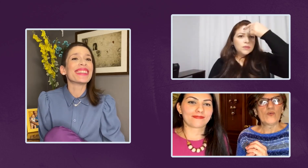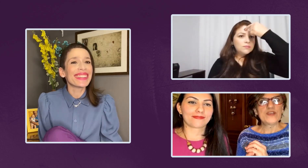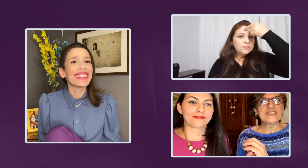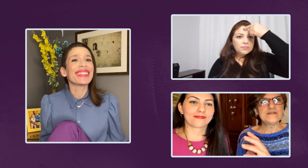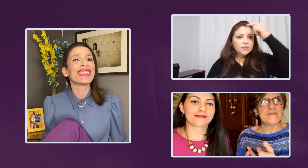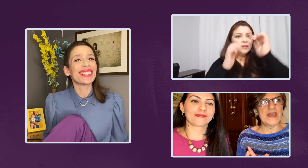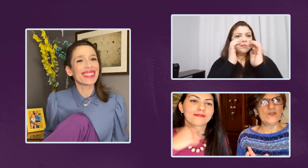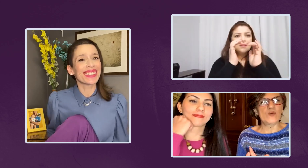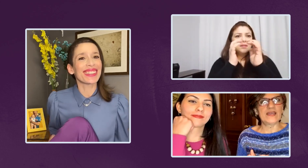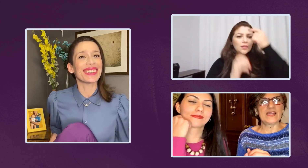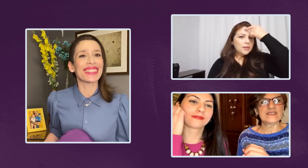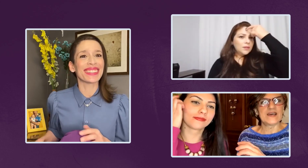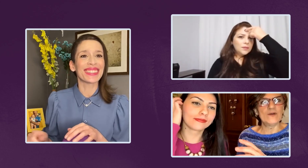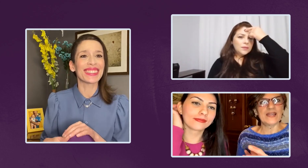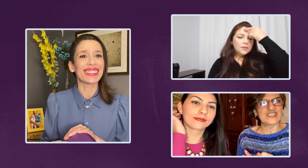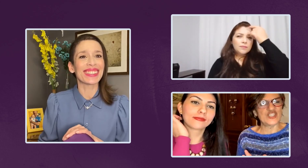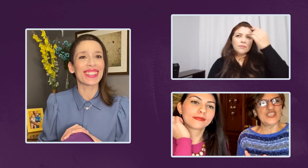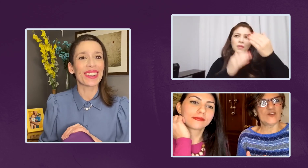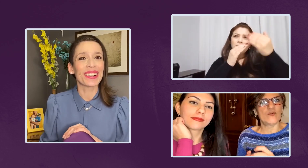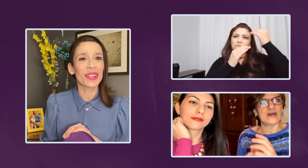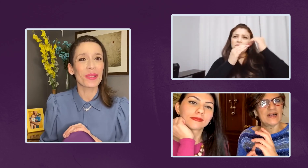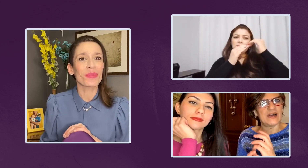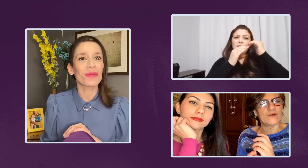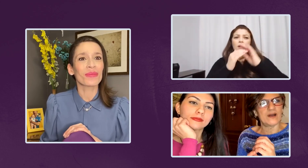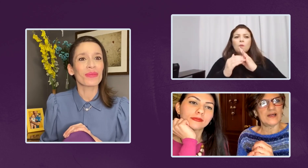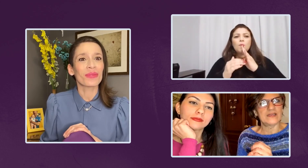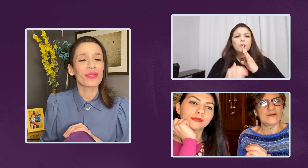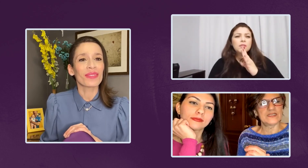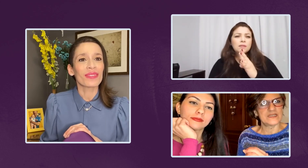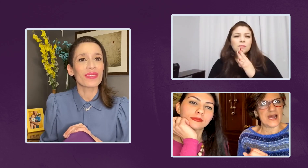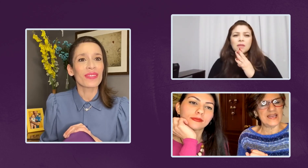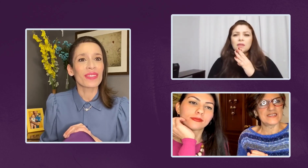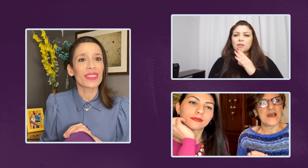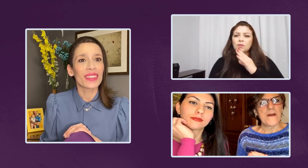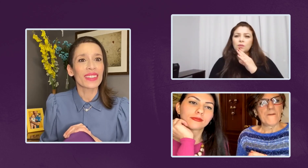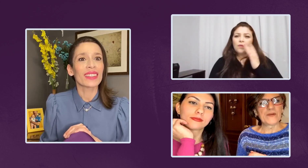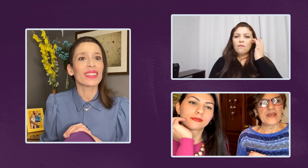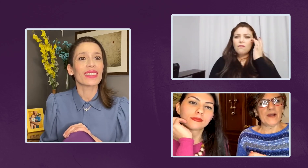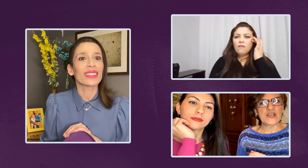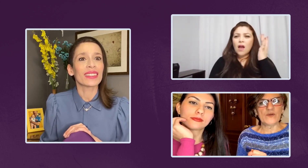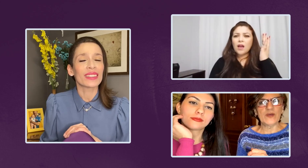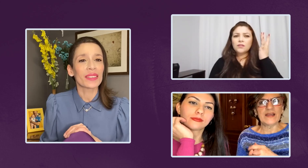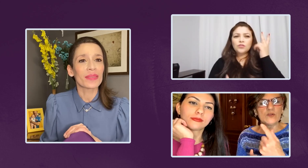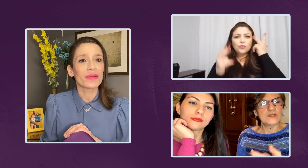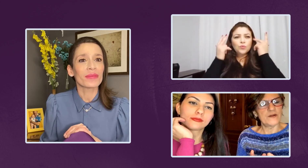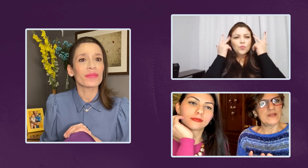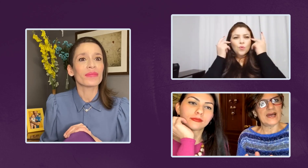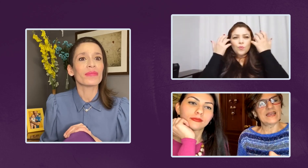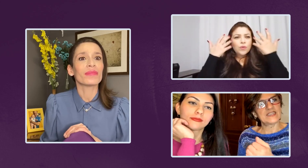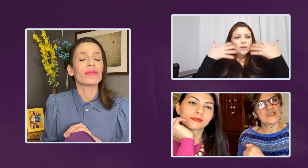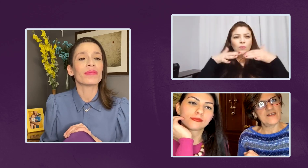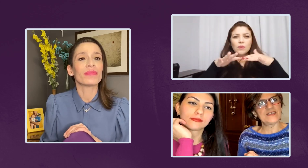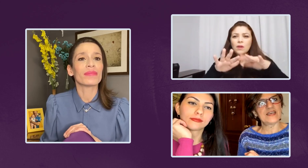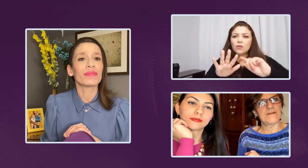o conhecimento, a interação que ela tinha com a língua de sinais, porque eu acho que quando ela entrou na